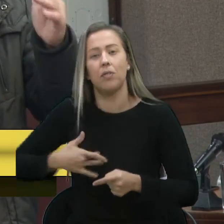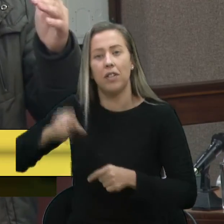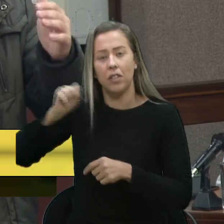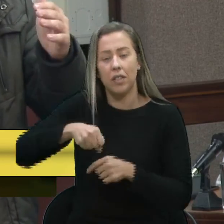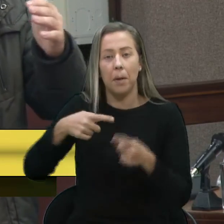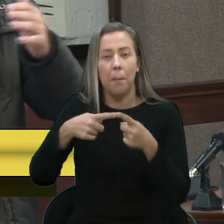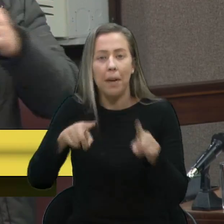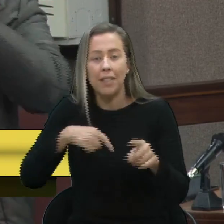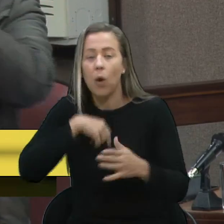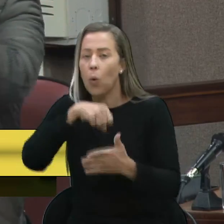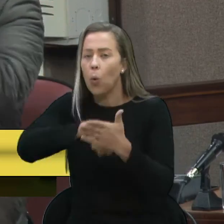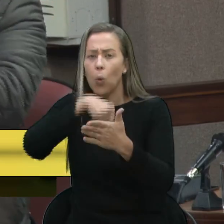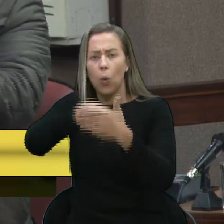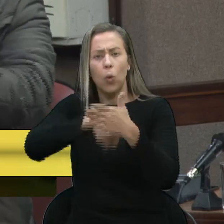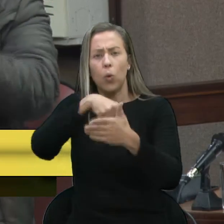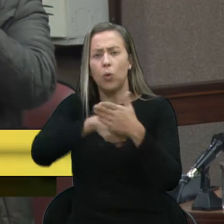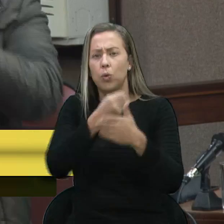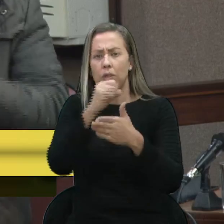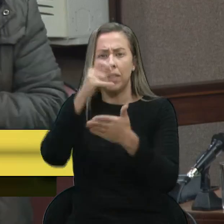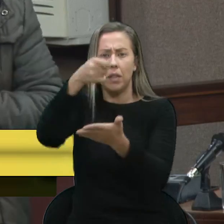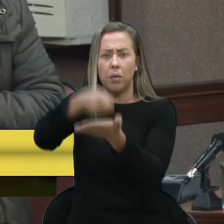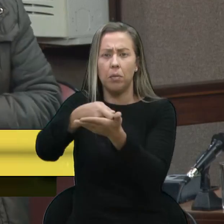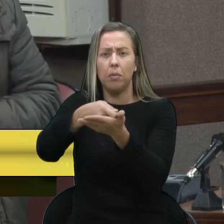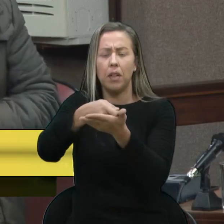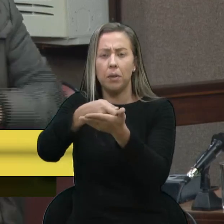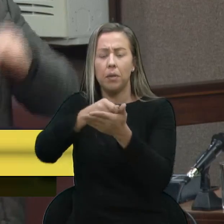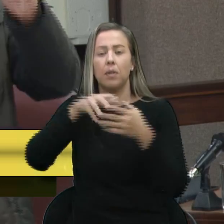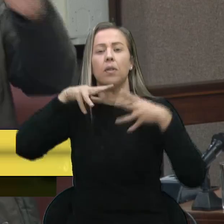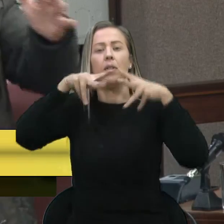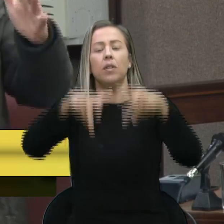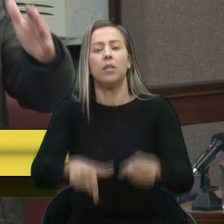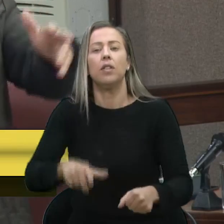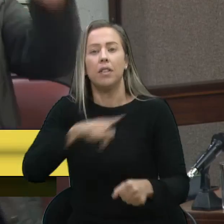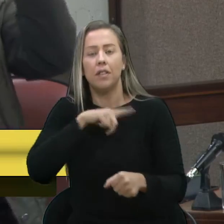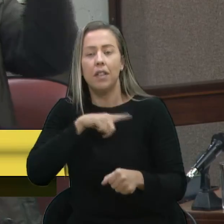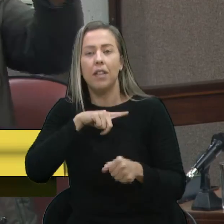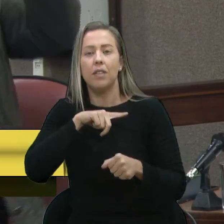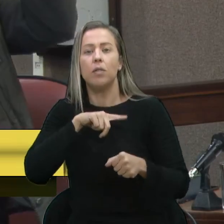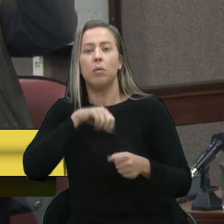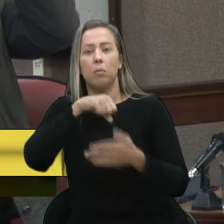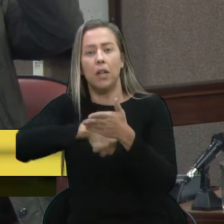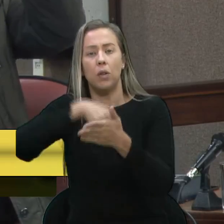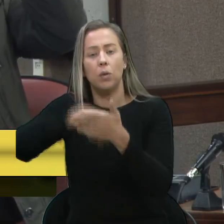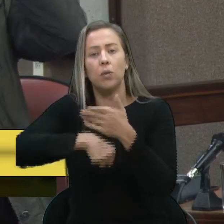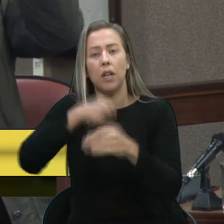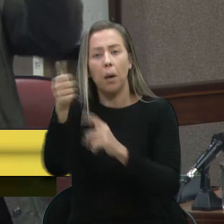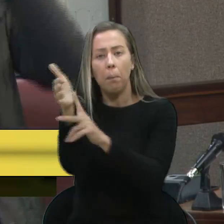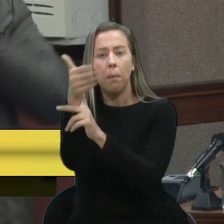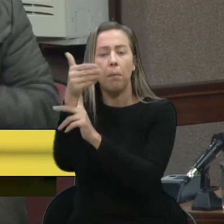Mas eu luto, independente se não for pago, vamos lutar para que todos tenham um norte a seguir, uma luta, uma bandeira